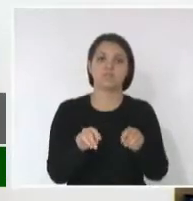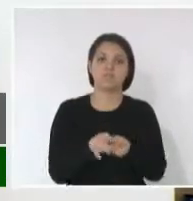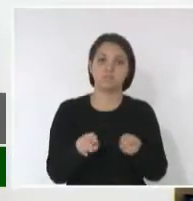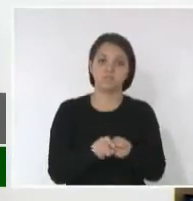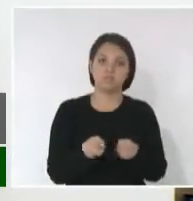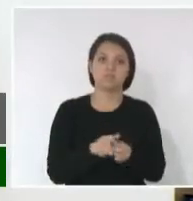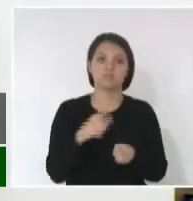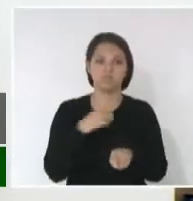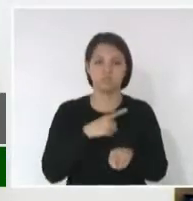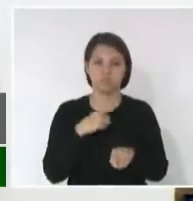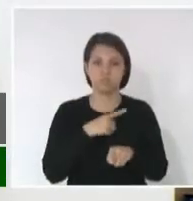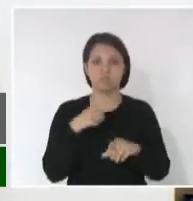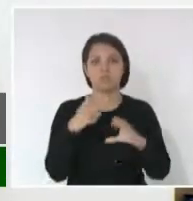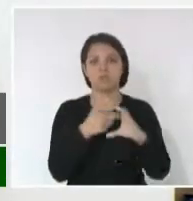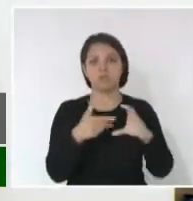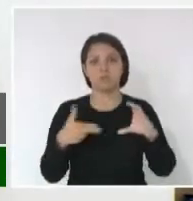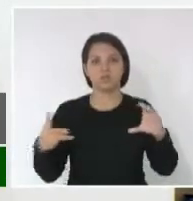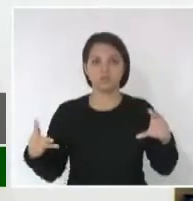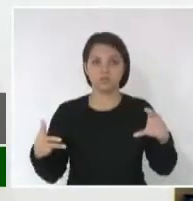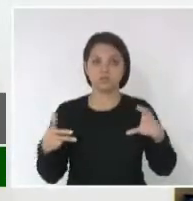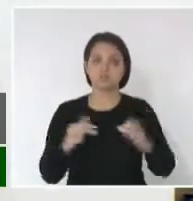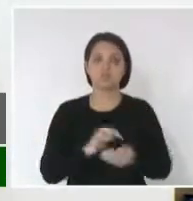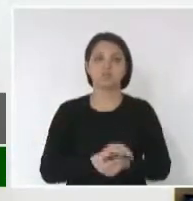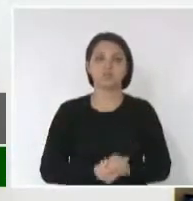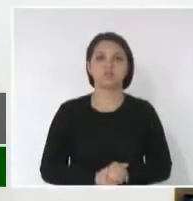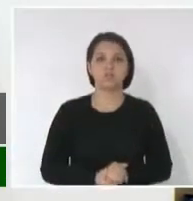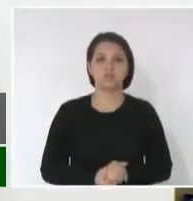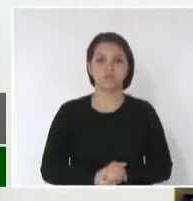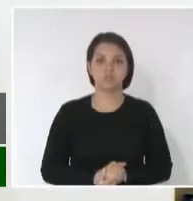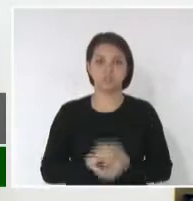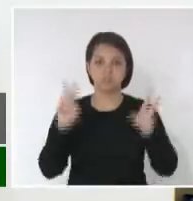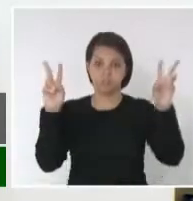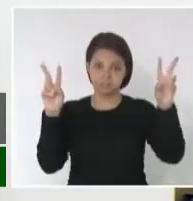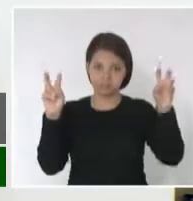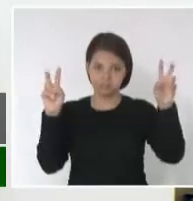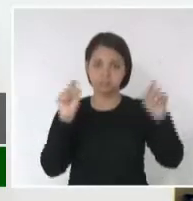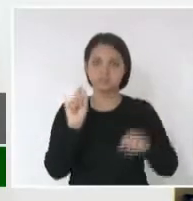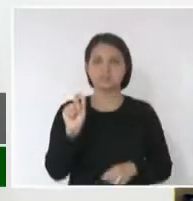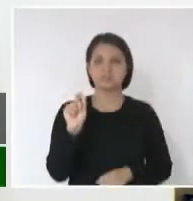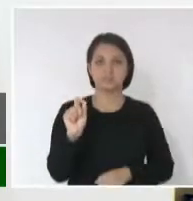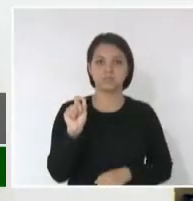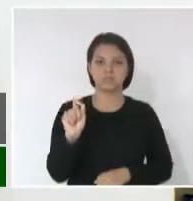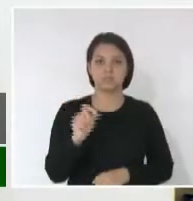de comunicação. E do que se tratou esse evento? Foi...